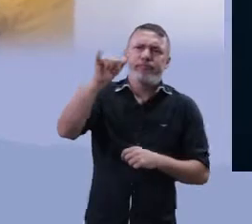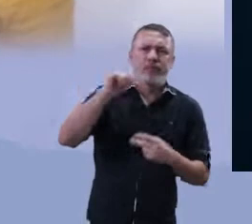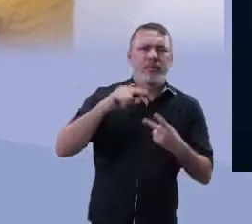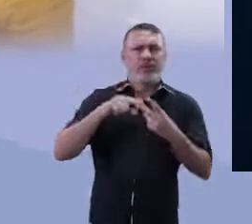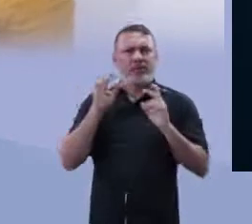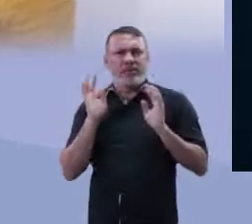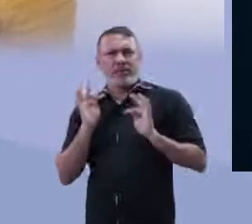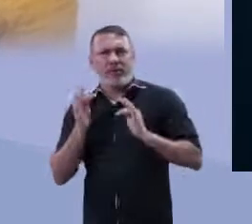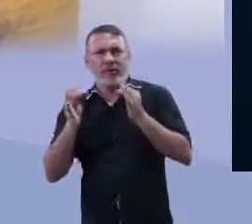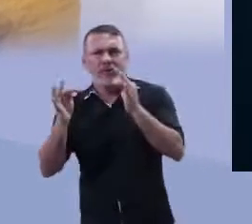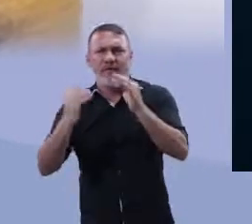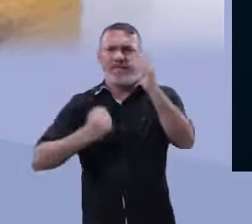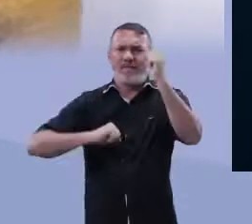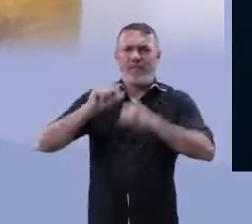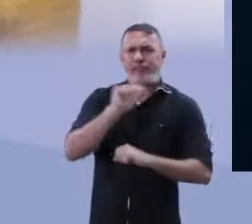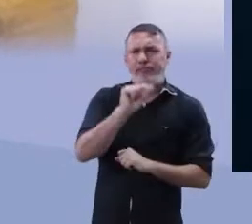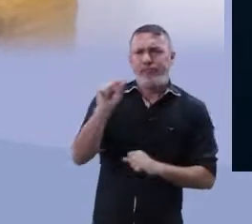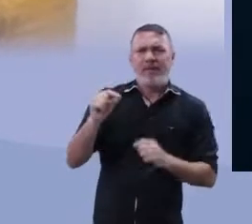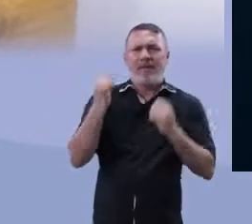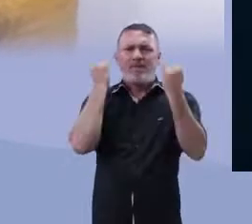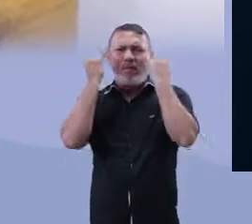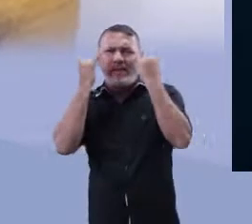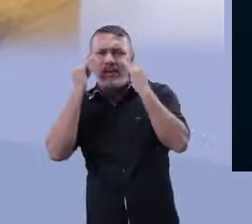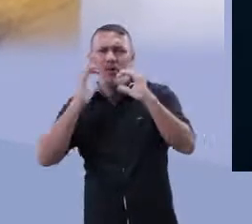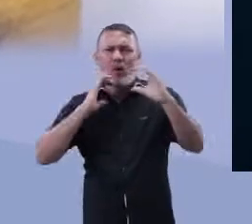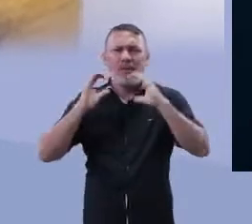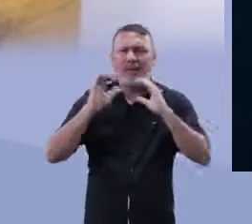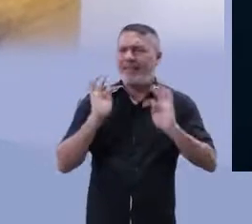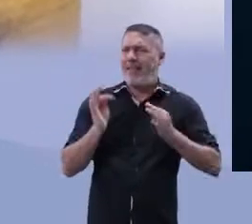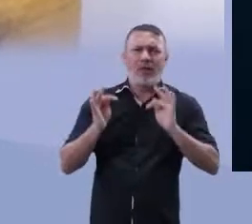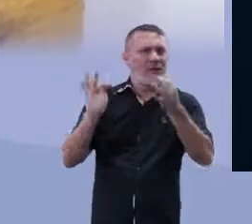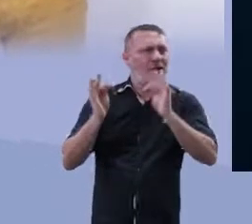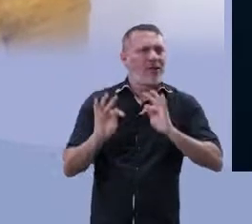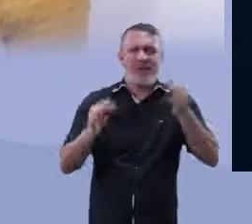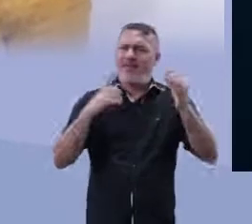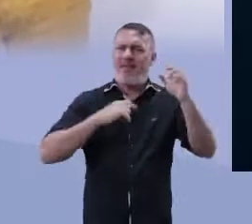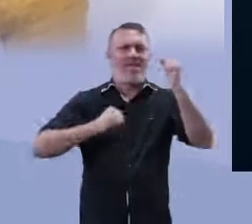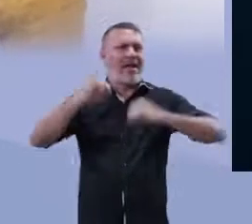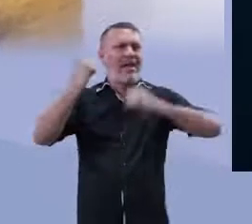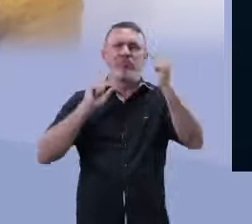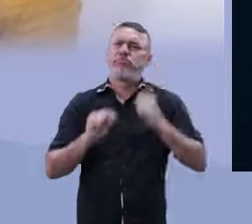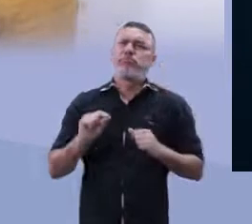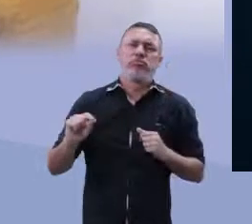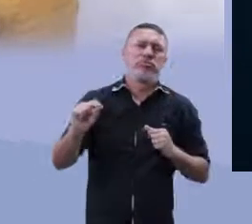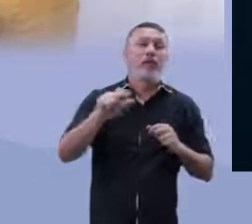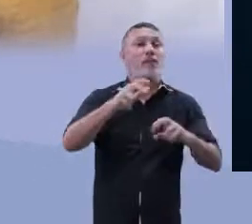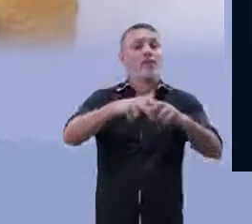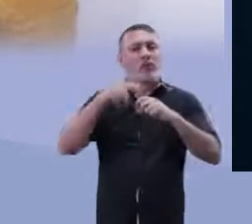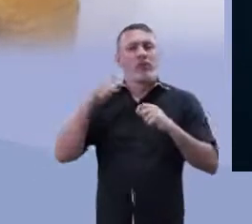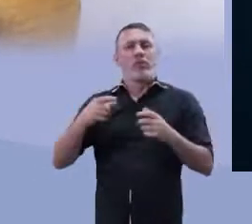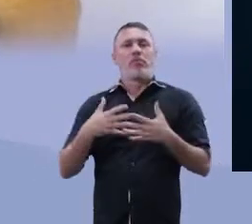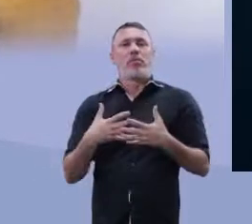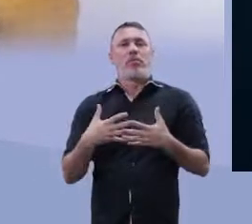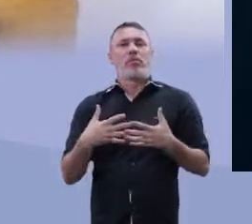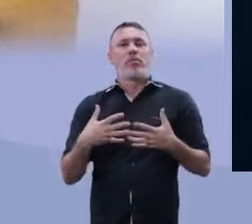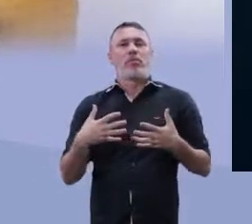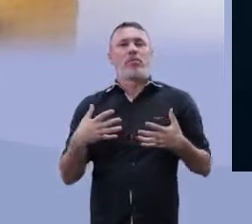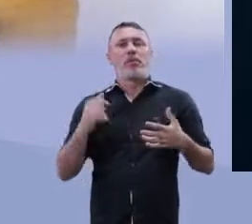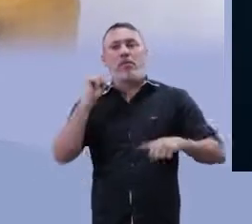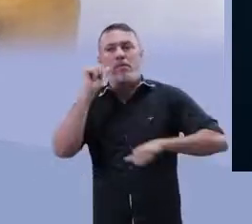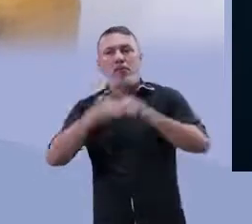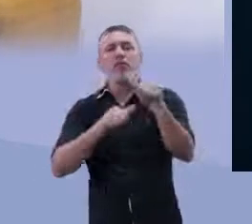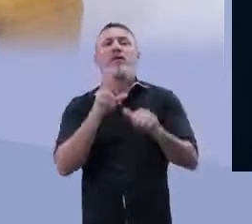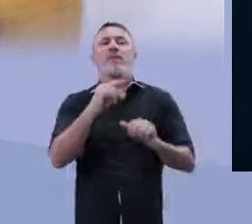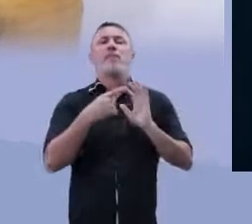aeroespacial, biotecnologia, tecnologias da informação. E aí com isso, o que vai acontecer? Essa revolução